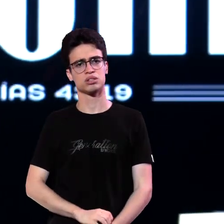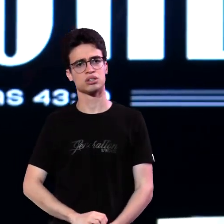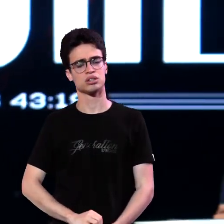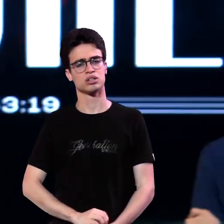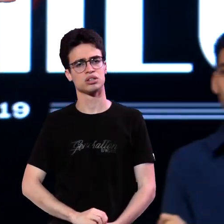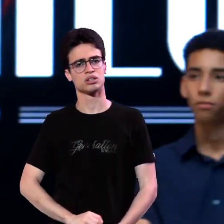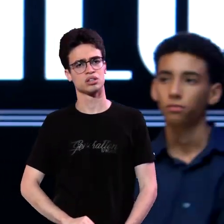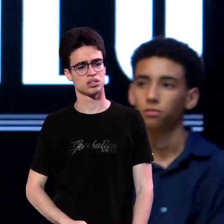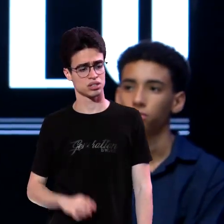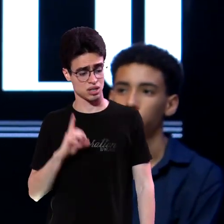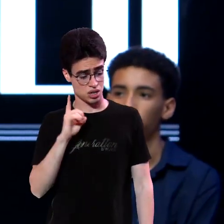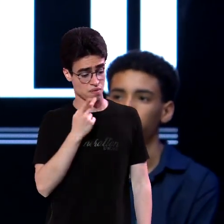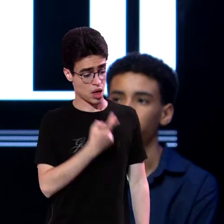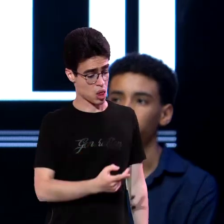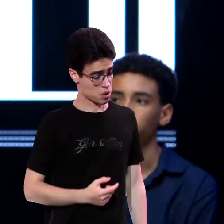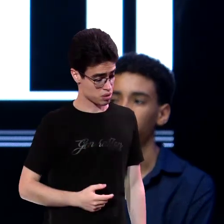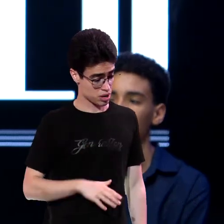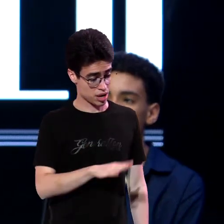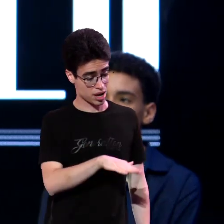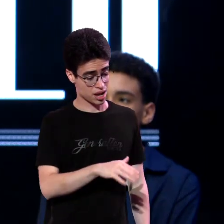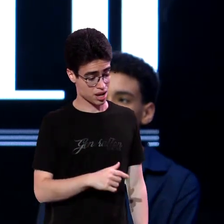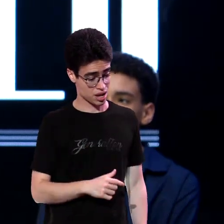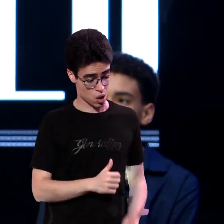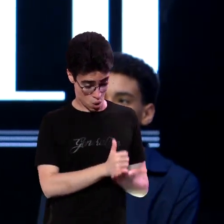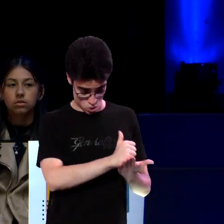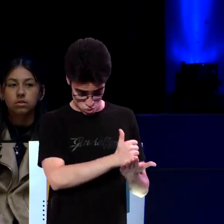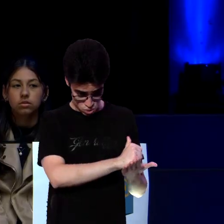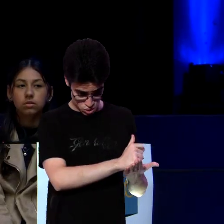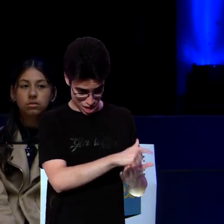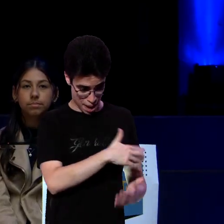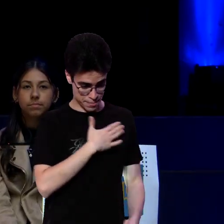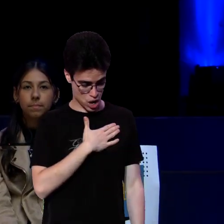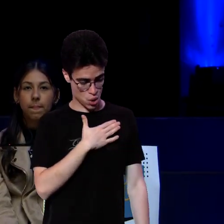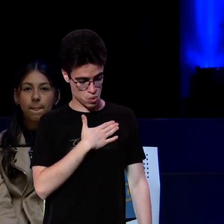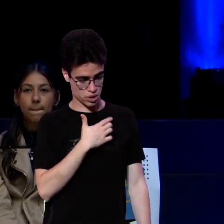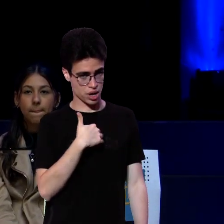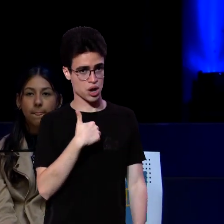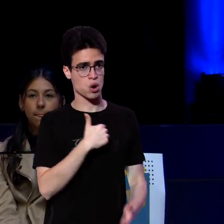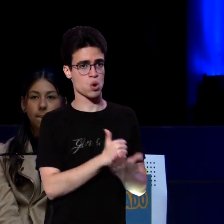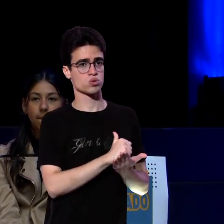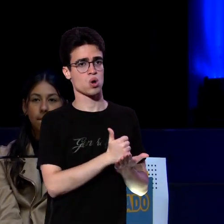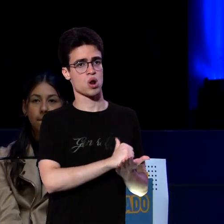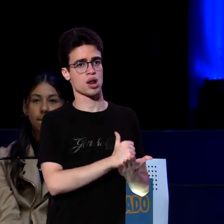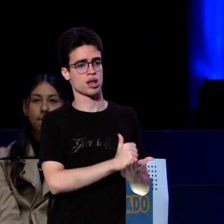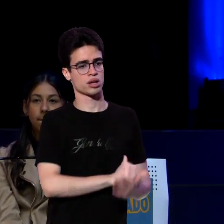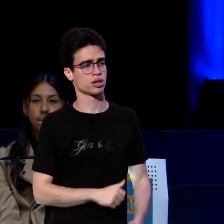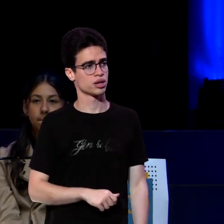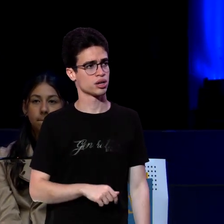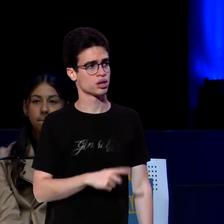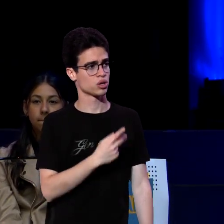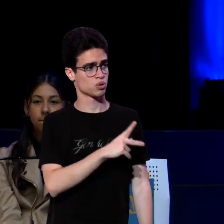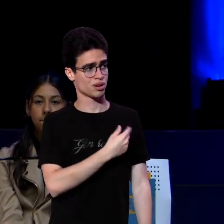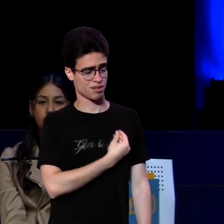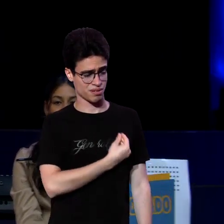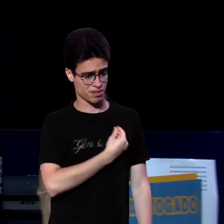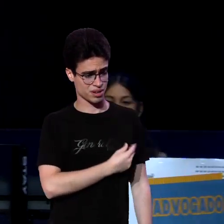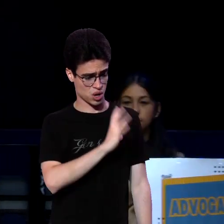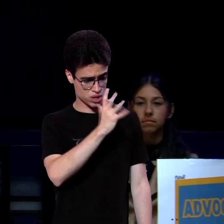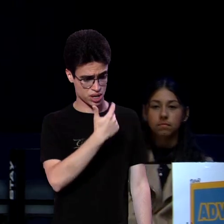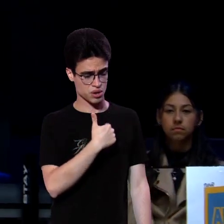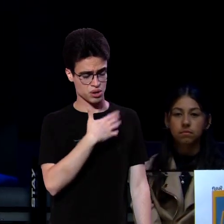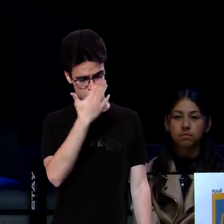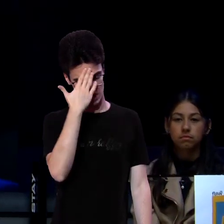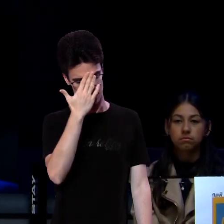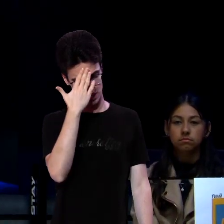Deus falou assim: ei, o controle está na minha mão. Eu sei o que está acontecendo na sua vida. E